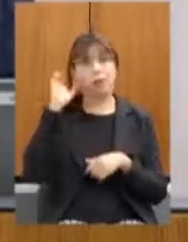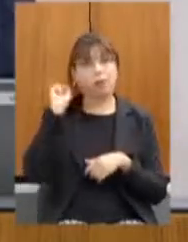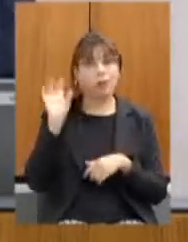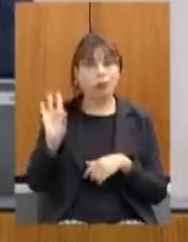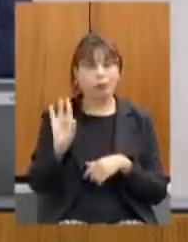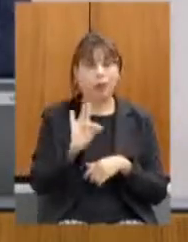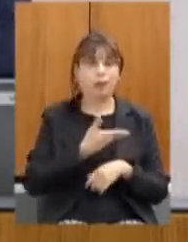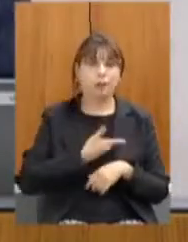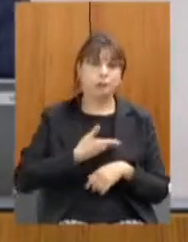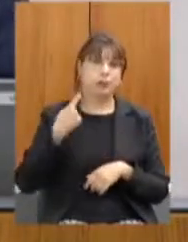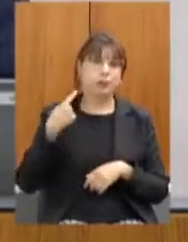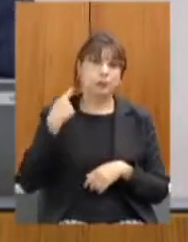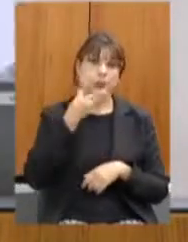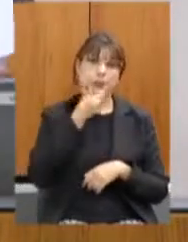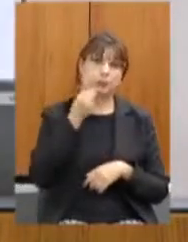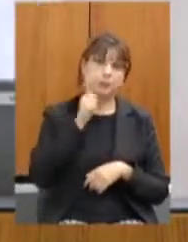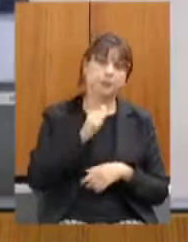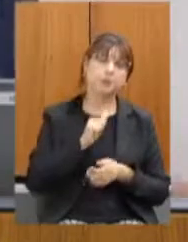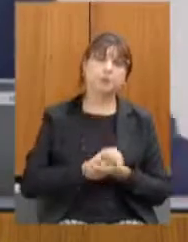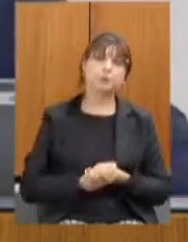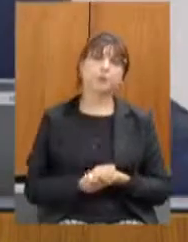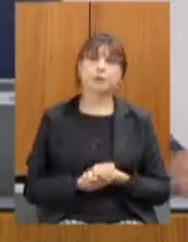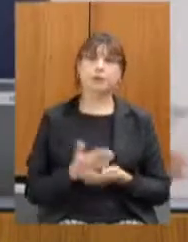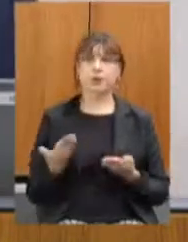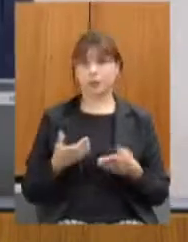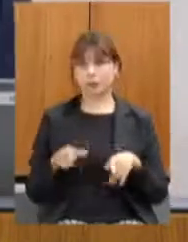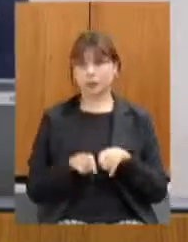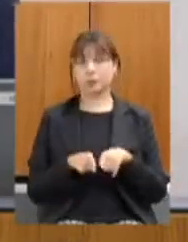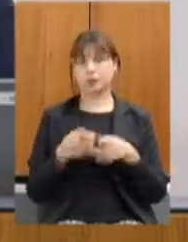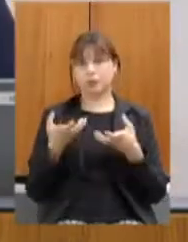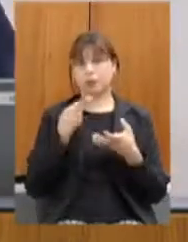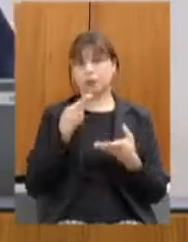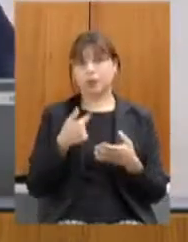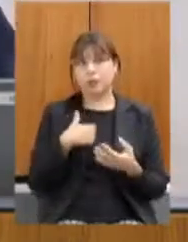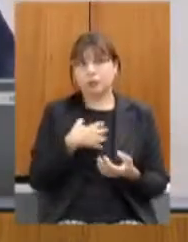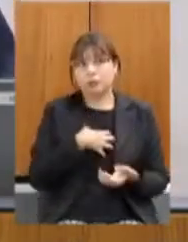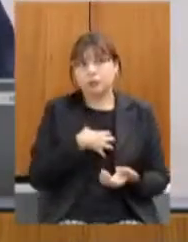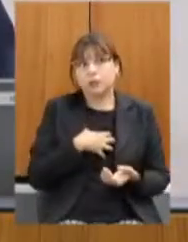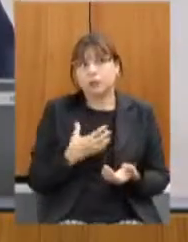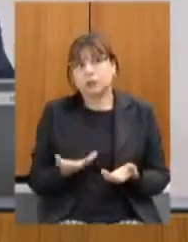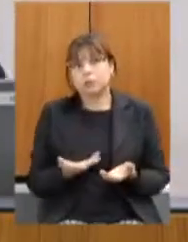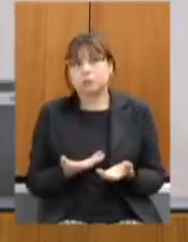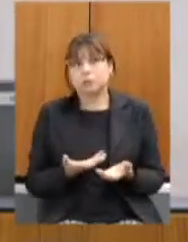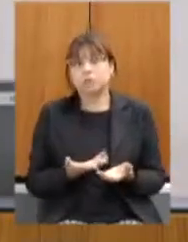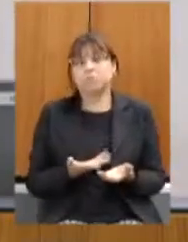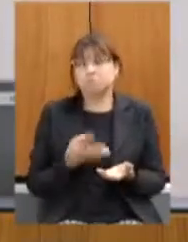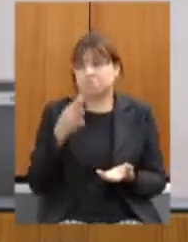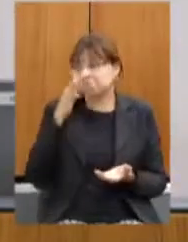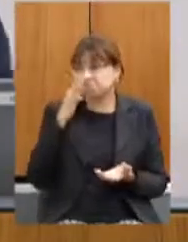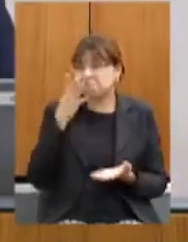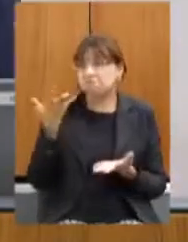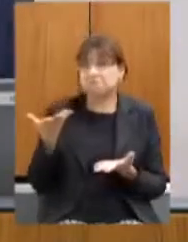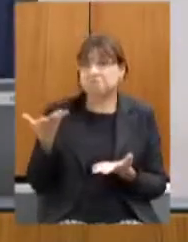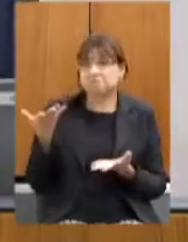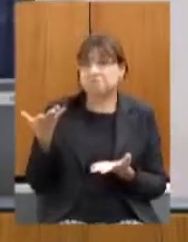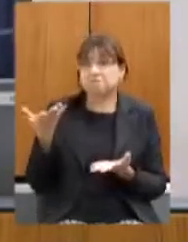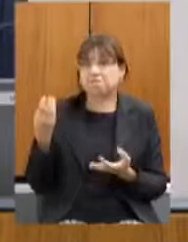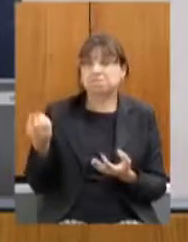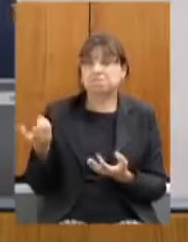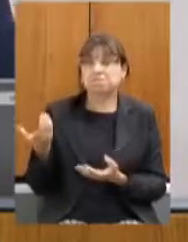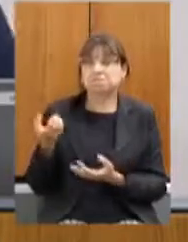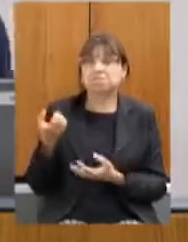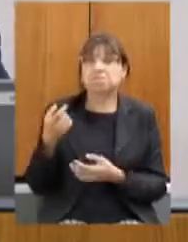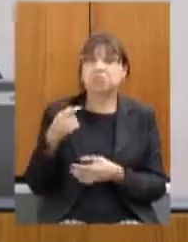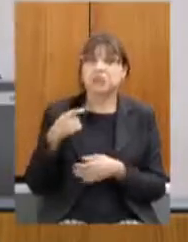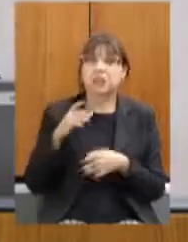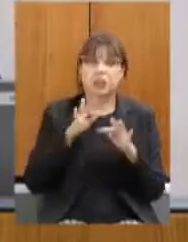nós estamos aqui para poder fazer também a nossa intervenção eu me sinto absolutamente contemplado com todos os